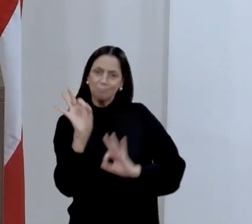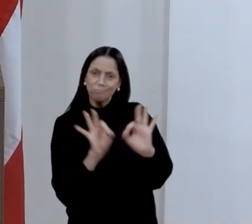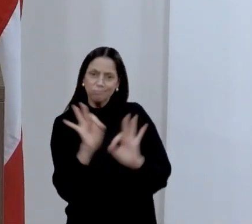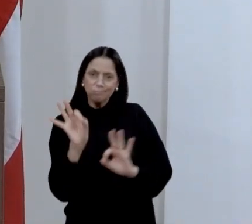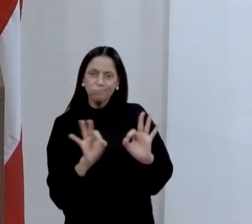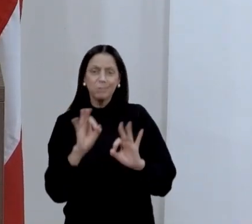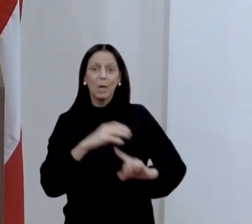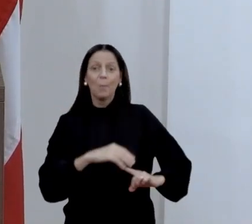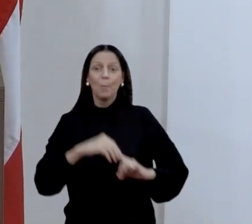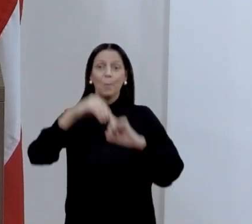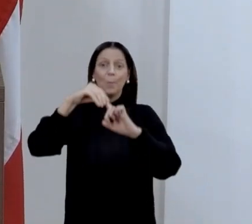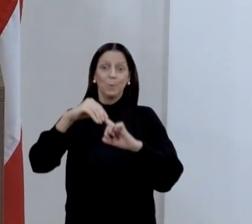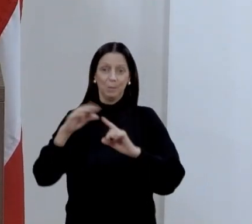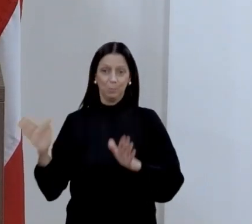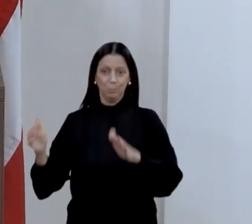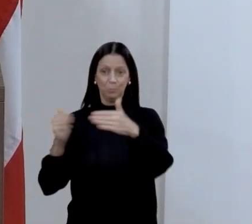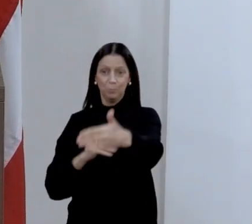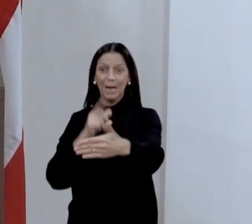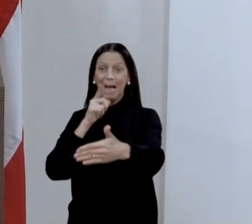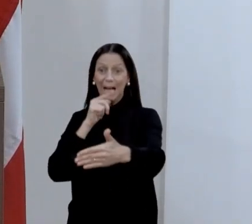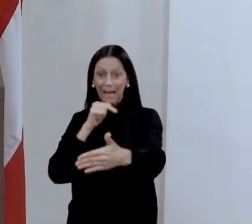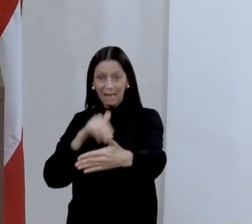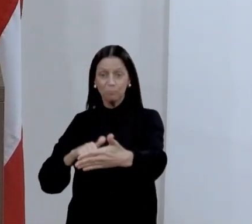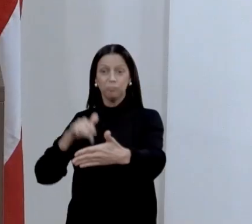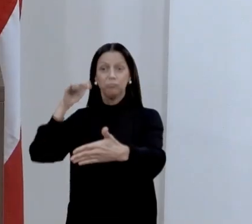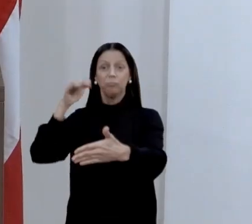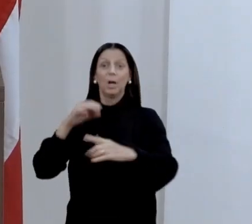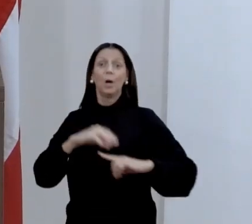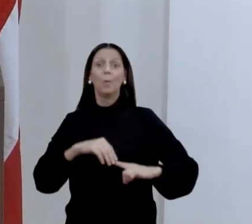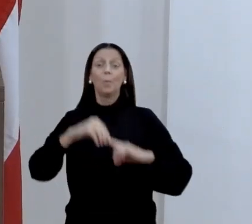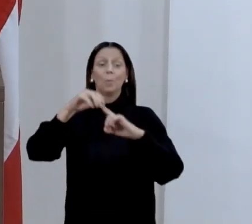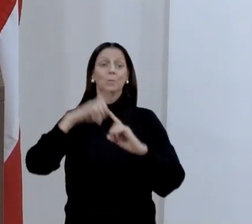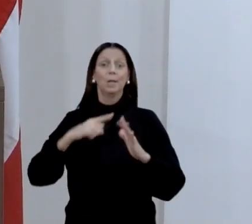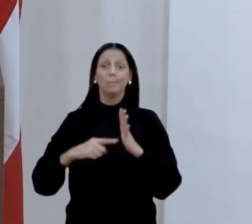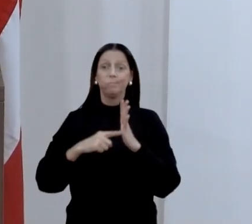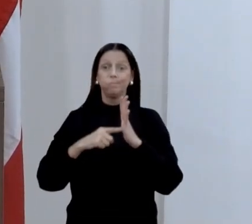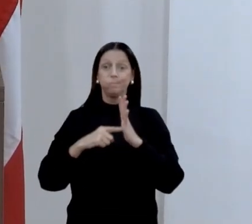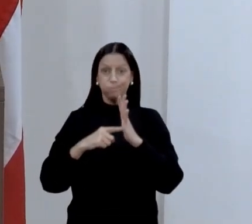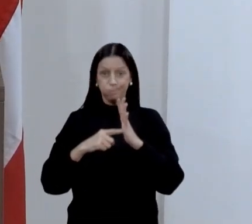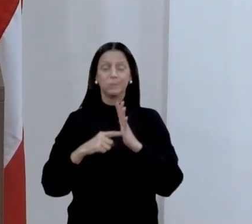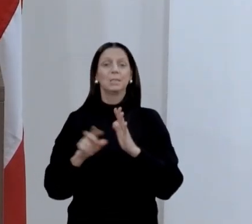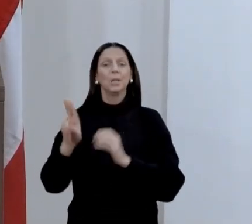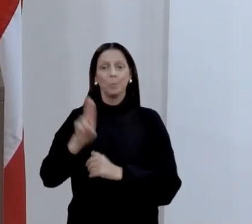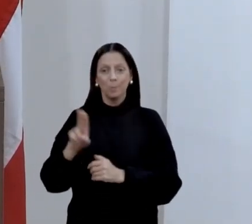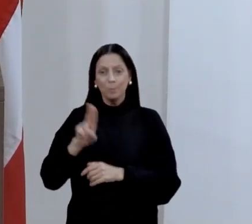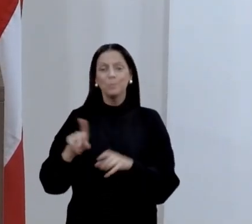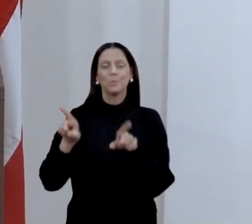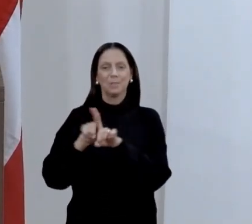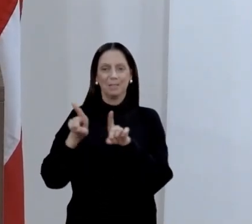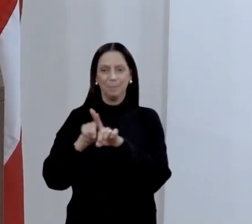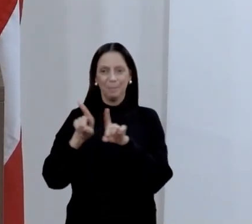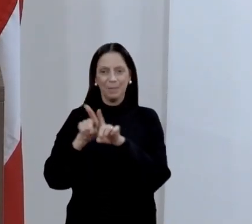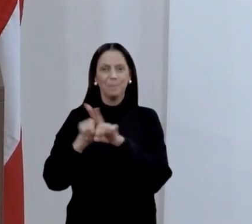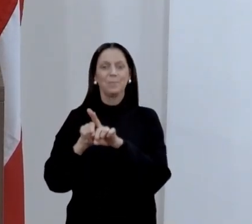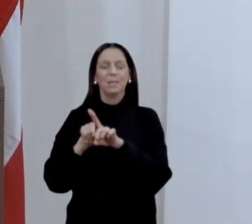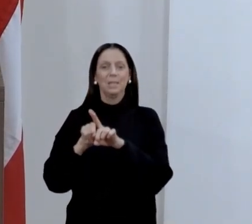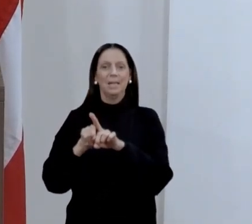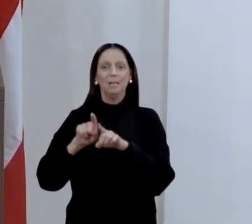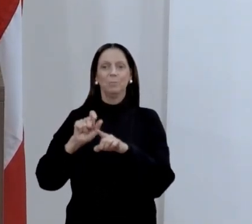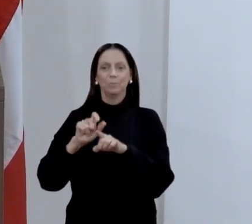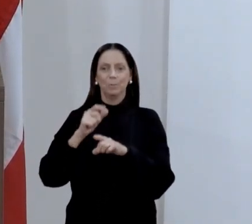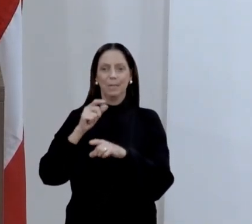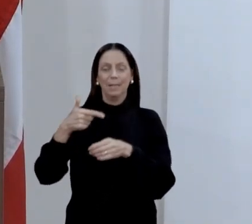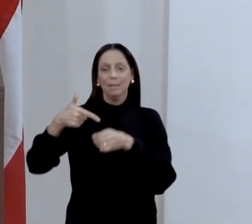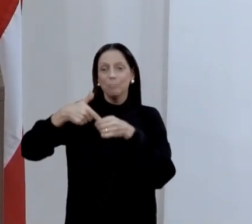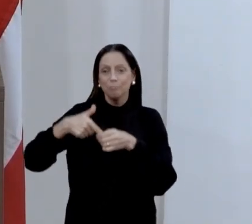único DIC que tem motores de combustão. É o único DIC que tem combustão. E eu fui lá ver, quando eu vi, eu fiquei assustado, fui numa enchente,